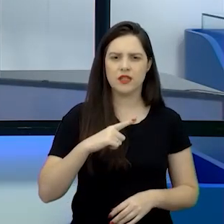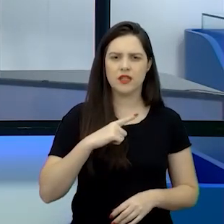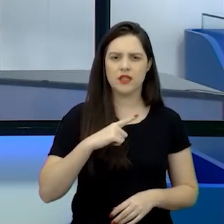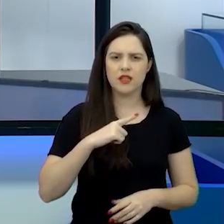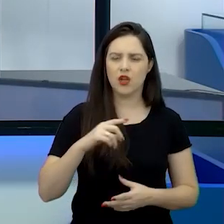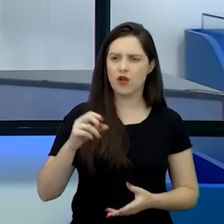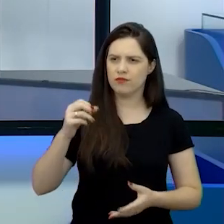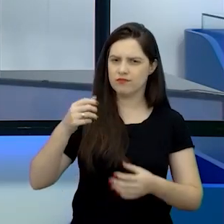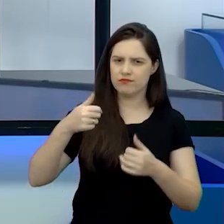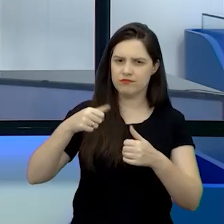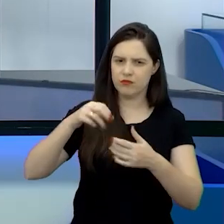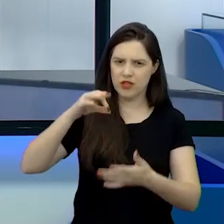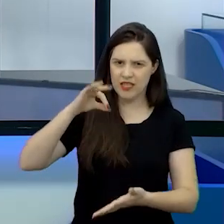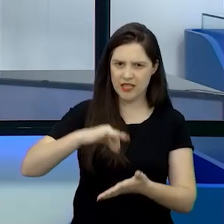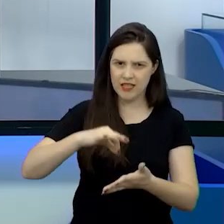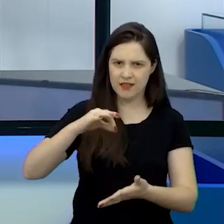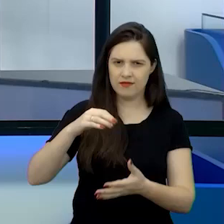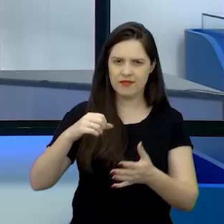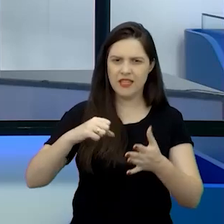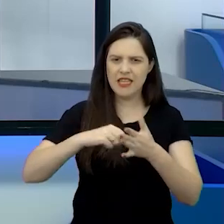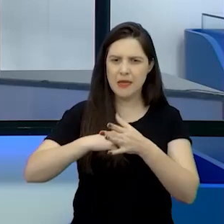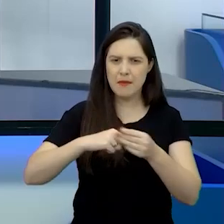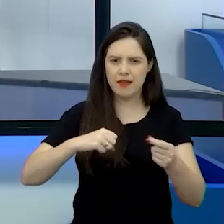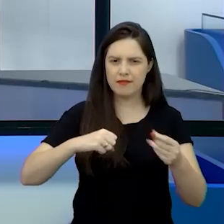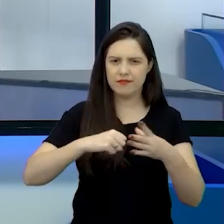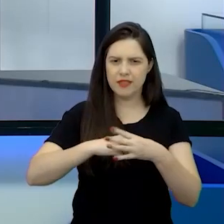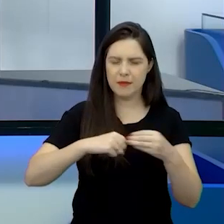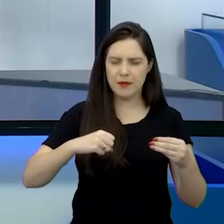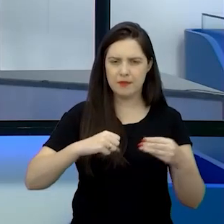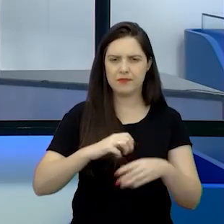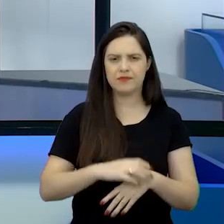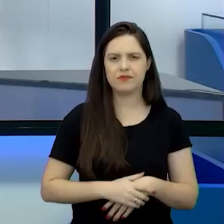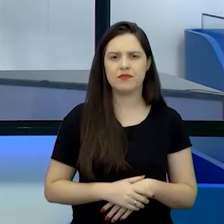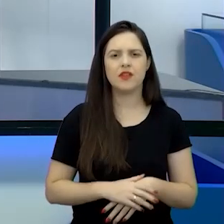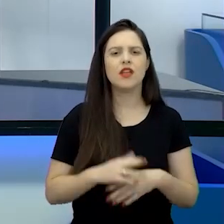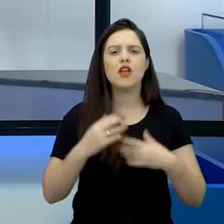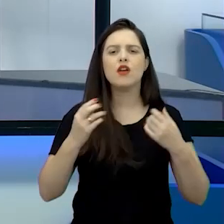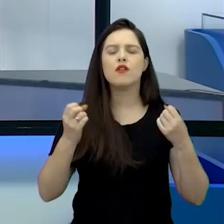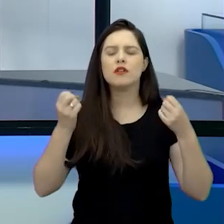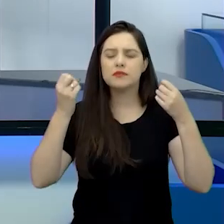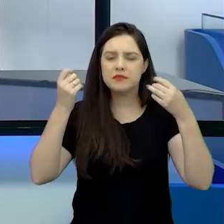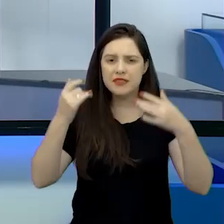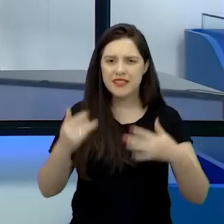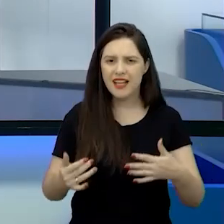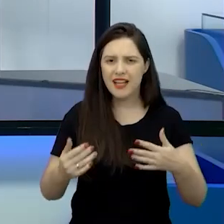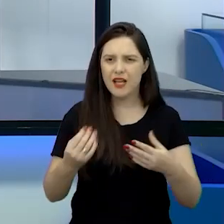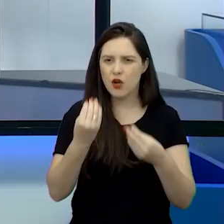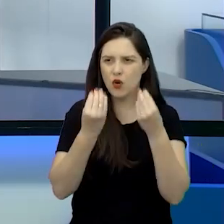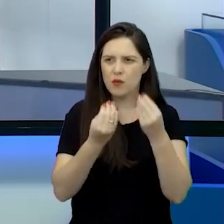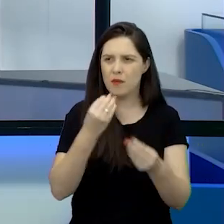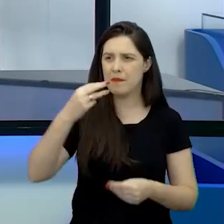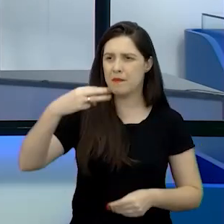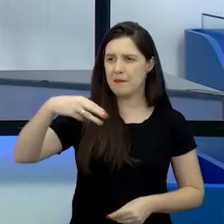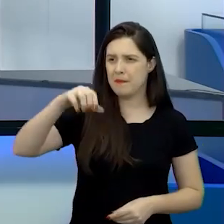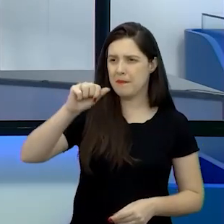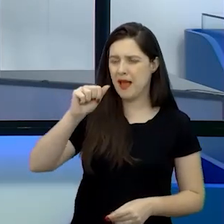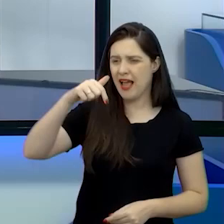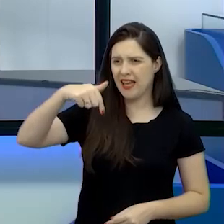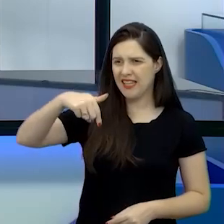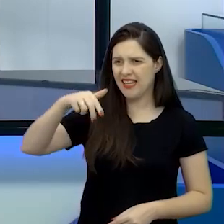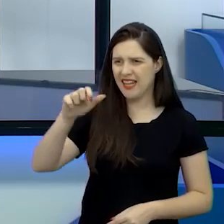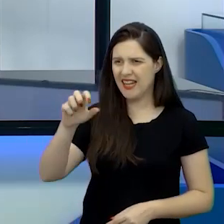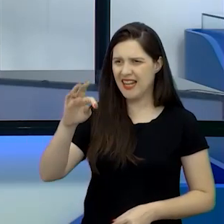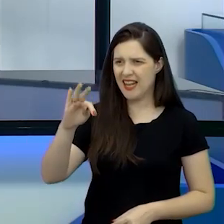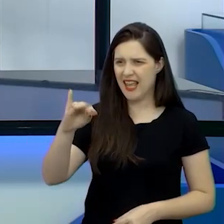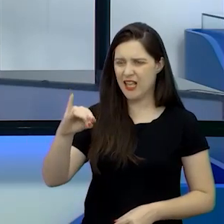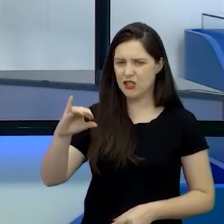brincadeira com ímã lá. Opa! Certo? Então o que acontece? Vamos falar desse fenômeno, né? O fenômeno magnético aqui o ímã. Esse